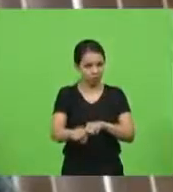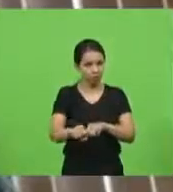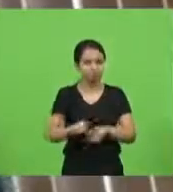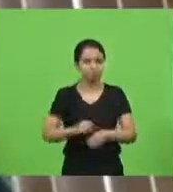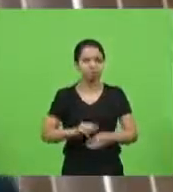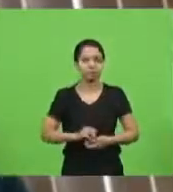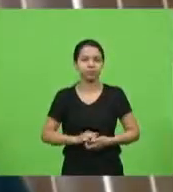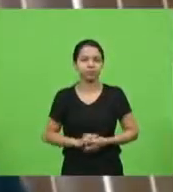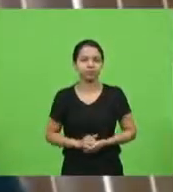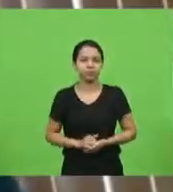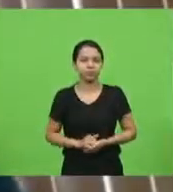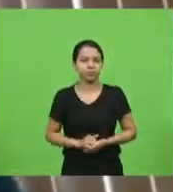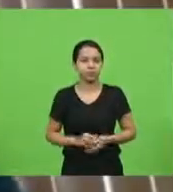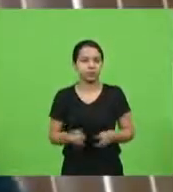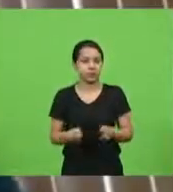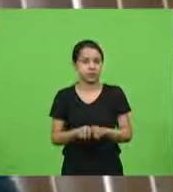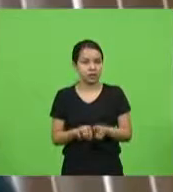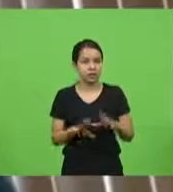Em anexo também,